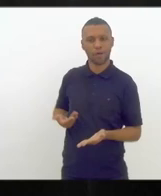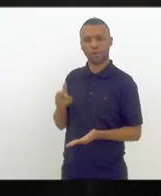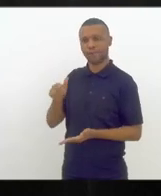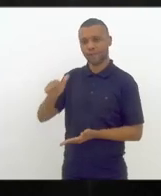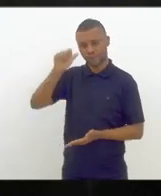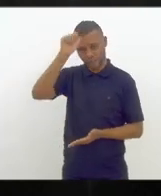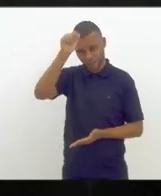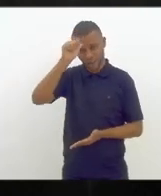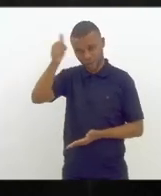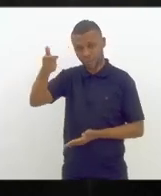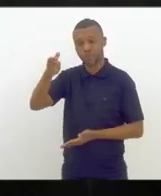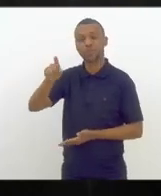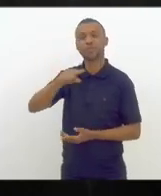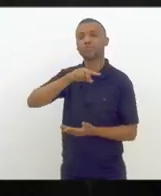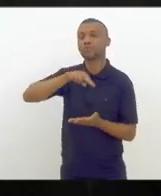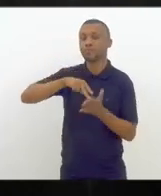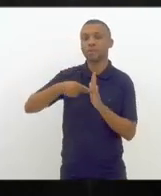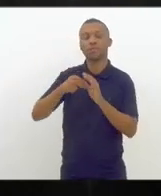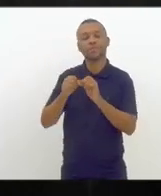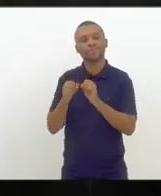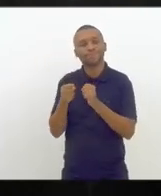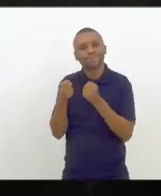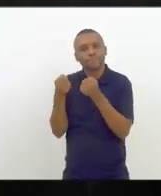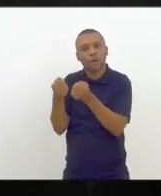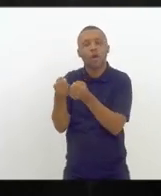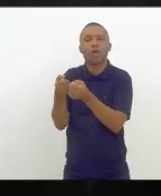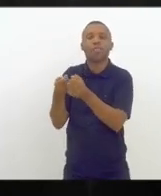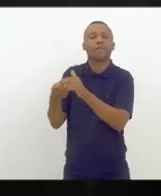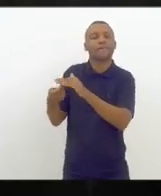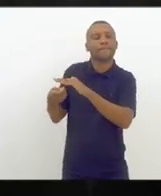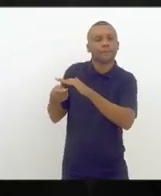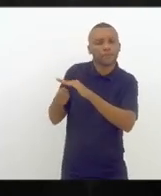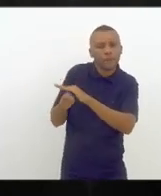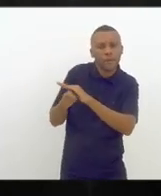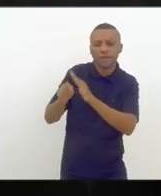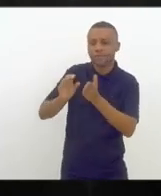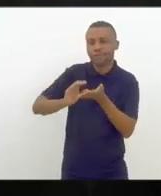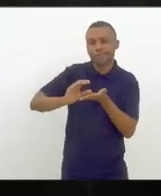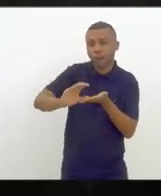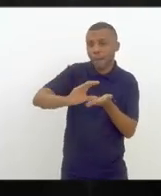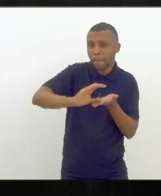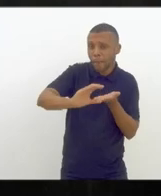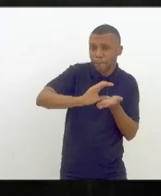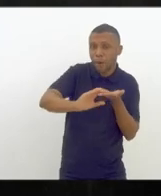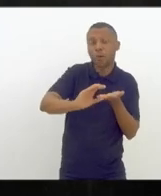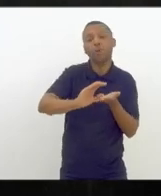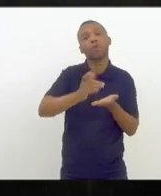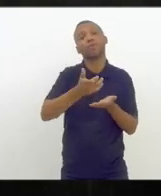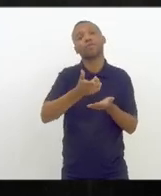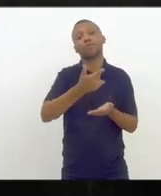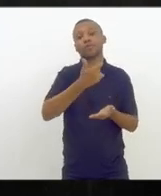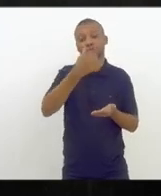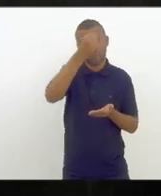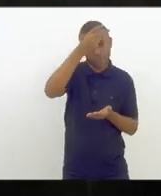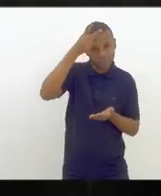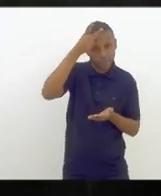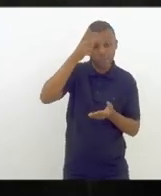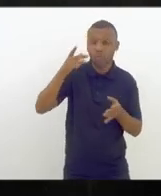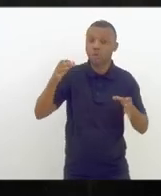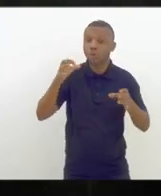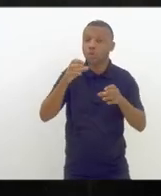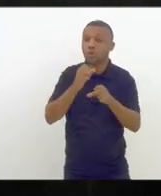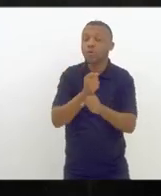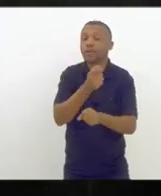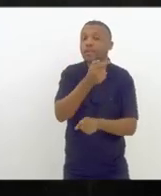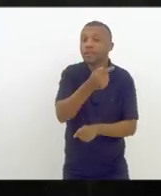foram investimentos de vulto, investimentos significativos na cidade. Haja vista, foram mais de 748